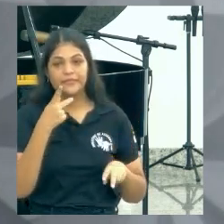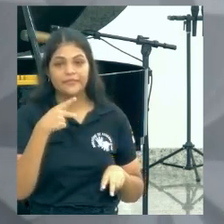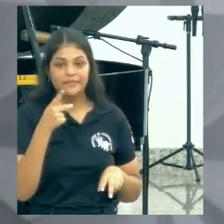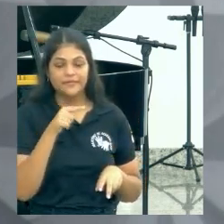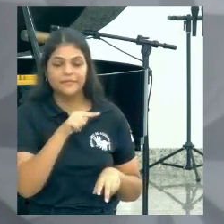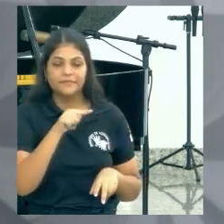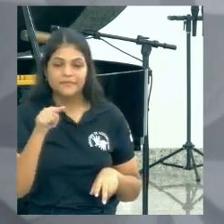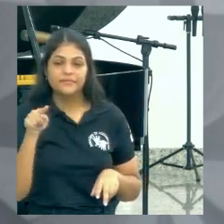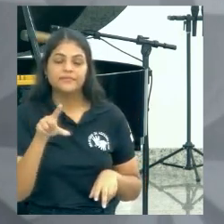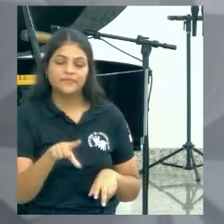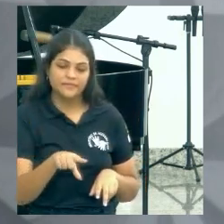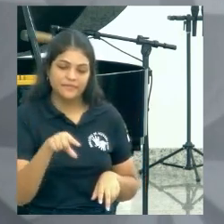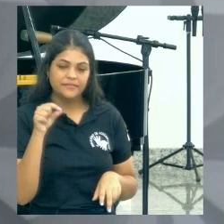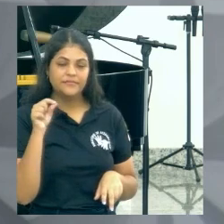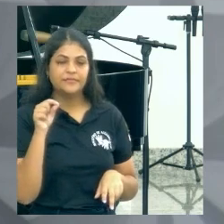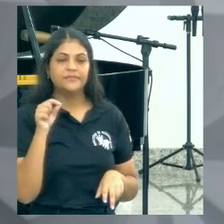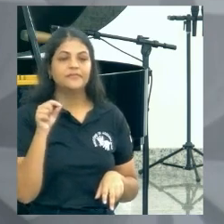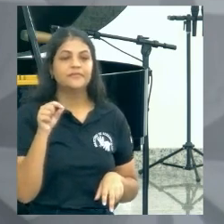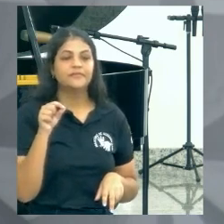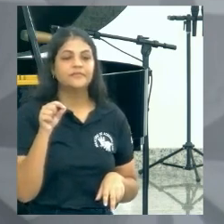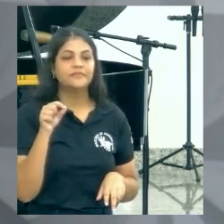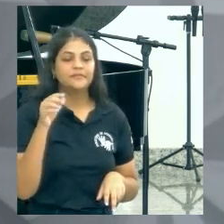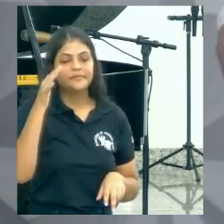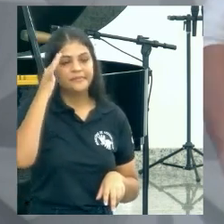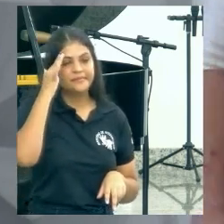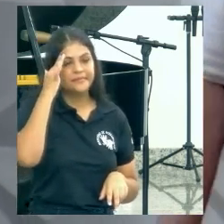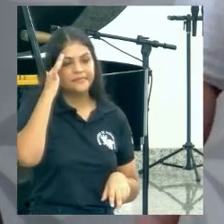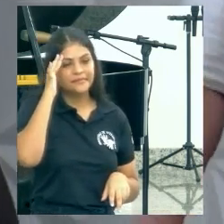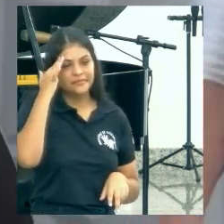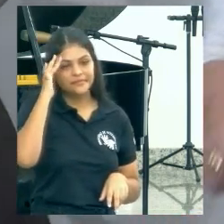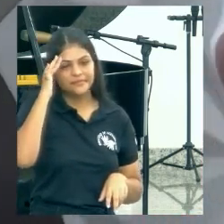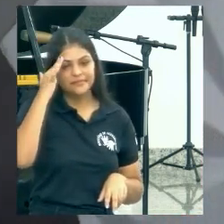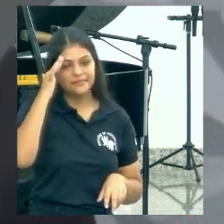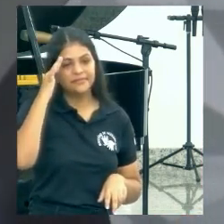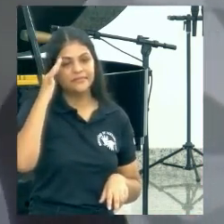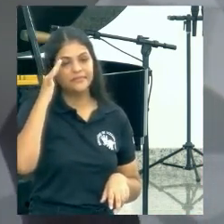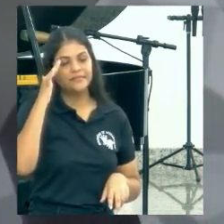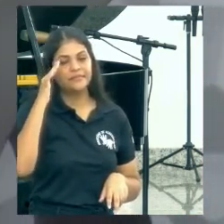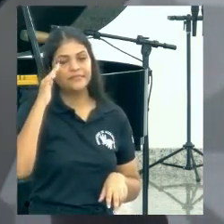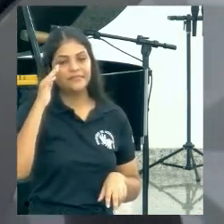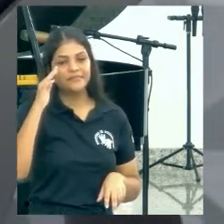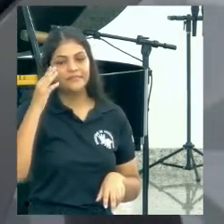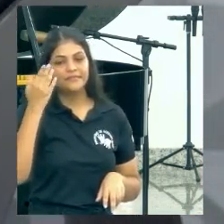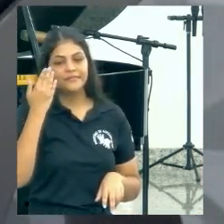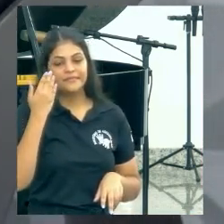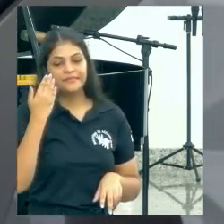decida. E aí eu disse, sabe esse rapazinho que está aqui lutando